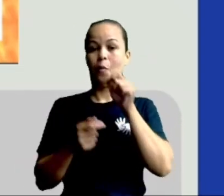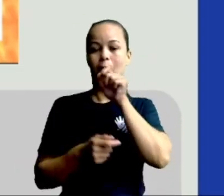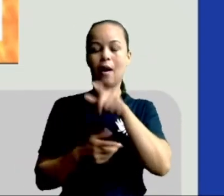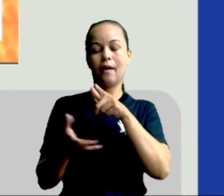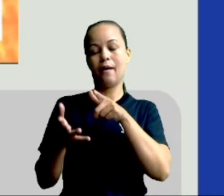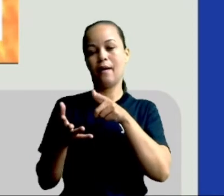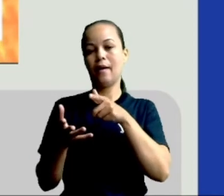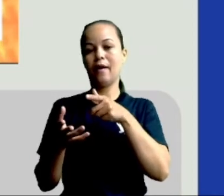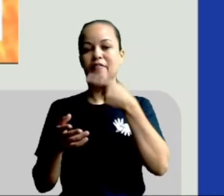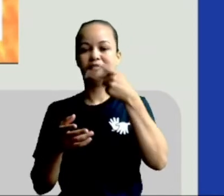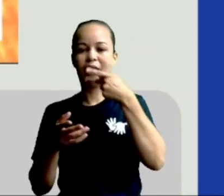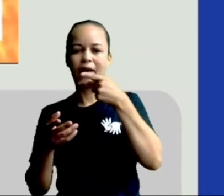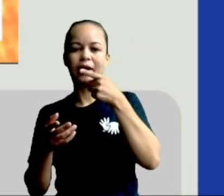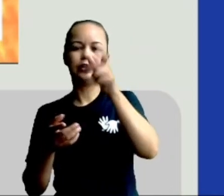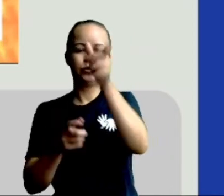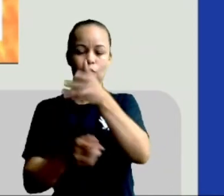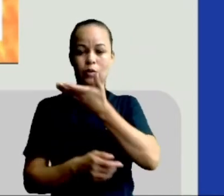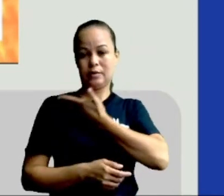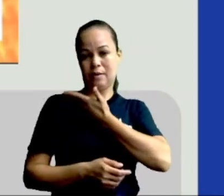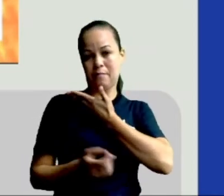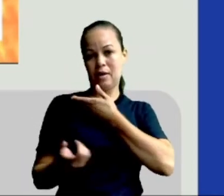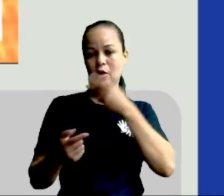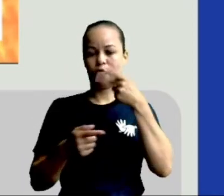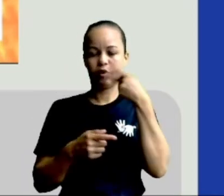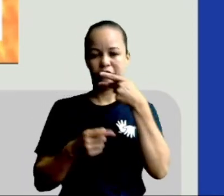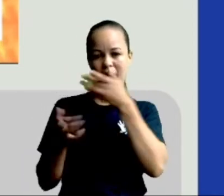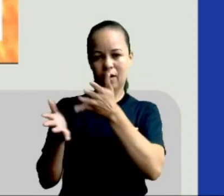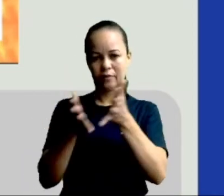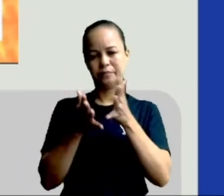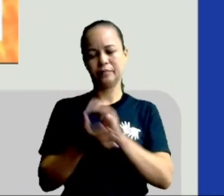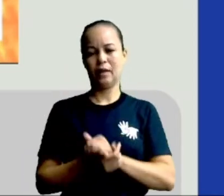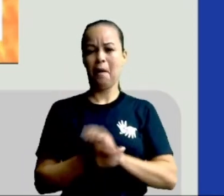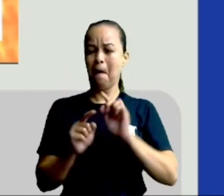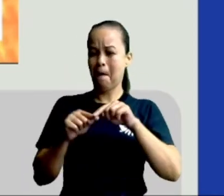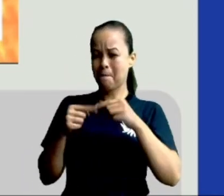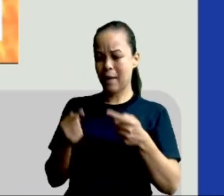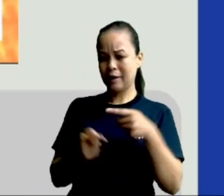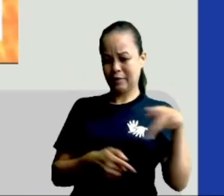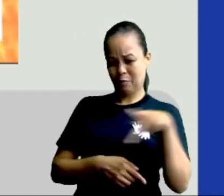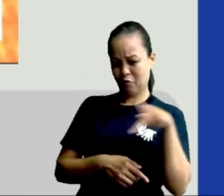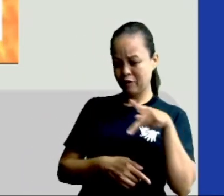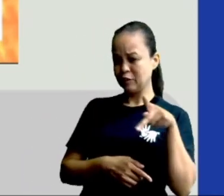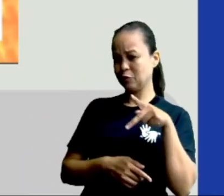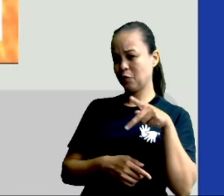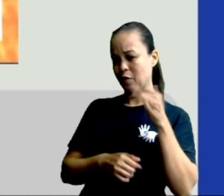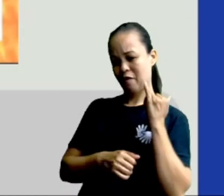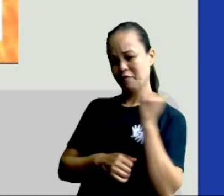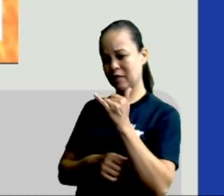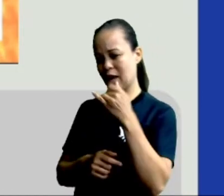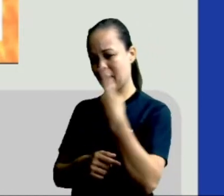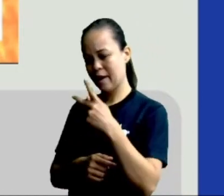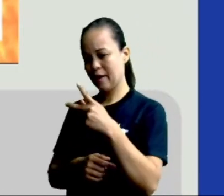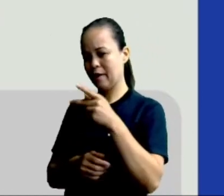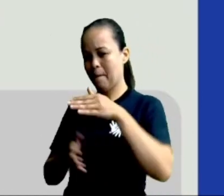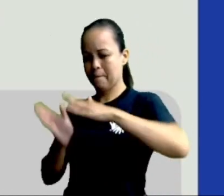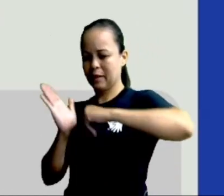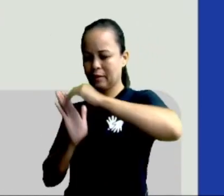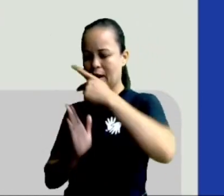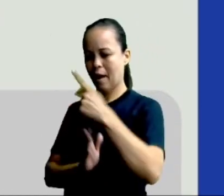davam, tudo coisa ô bicho. Mas a professora dizer a ele que pintasse a mãe de amarelo era